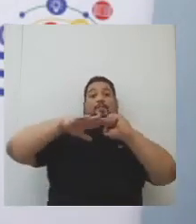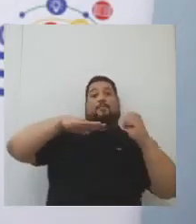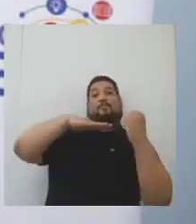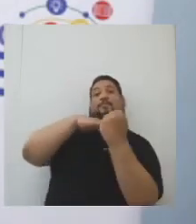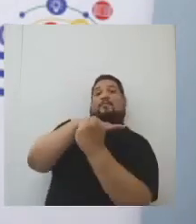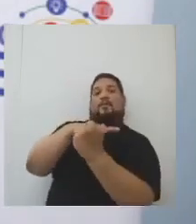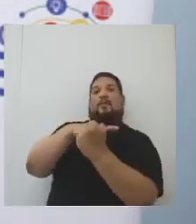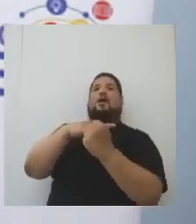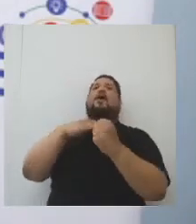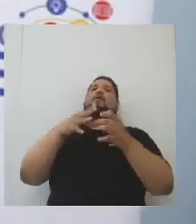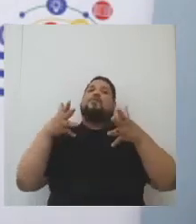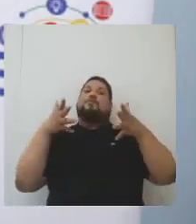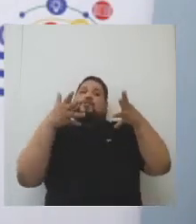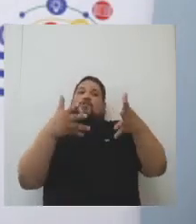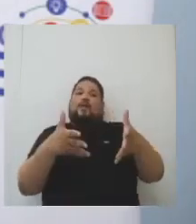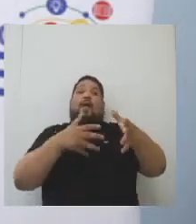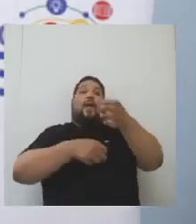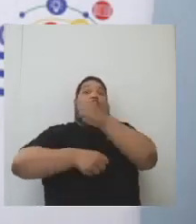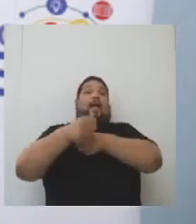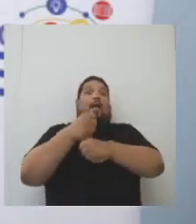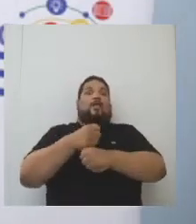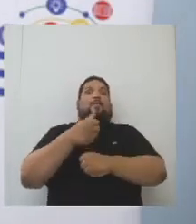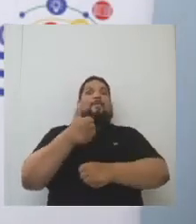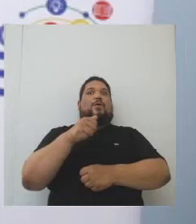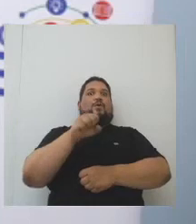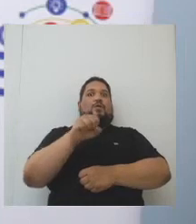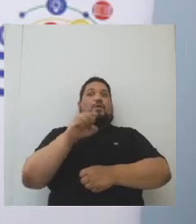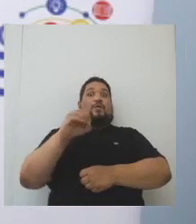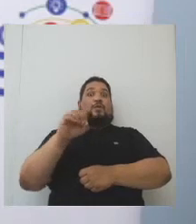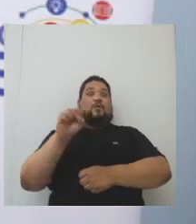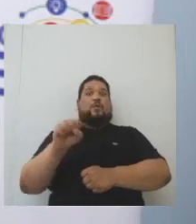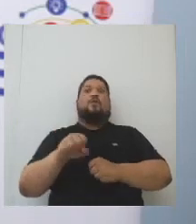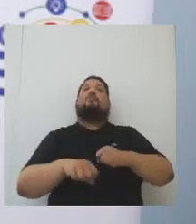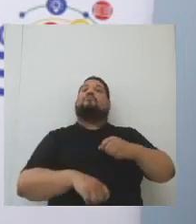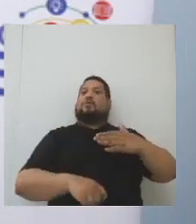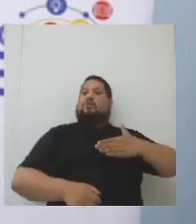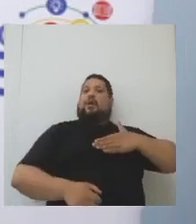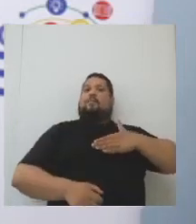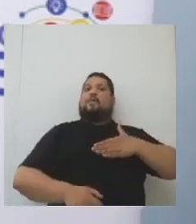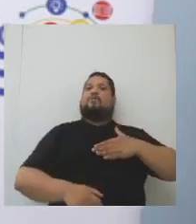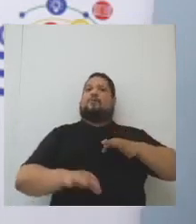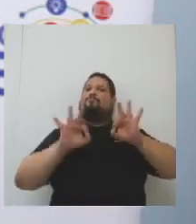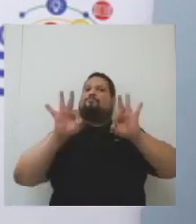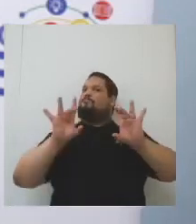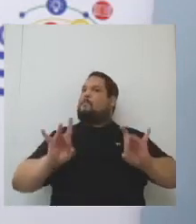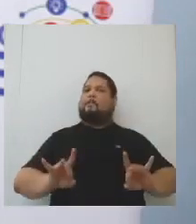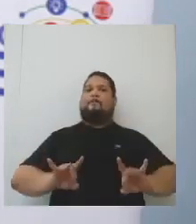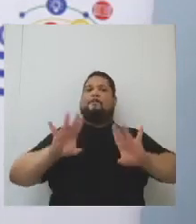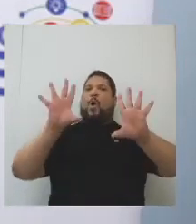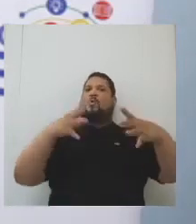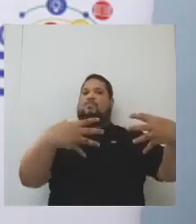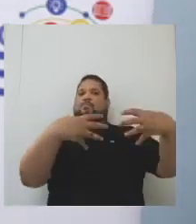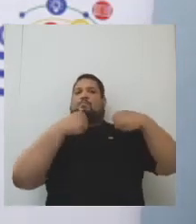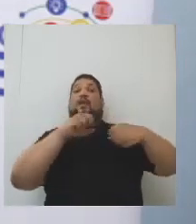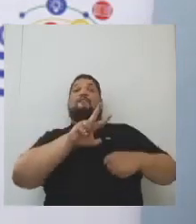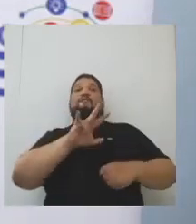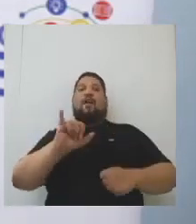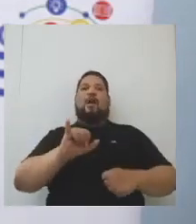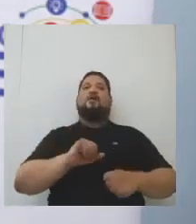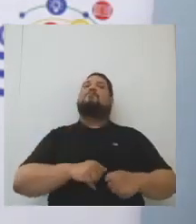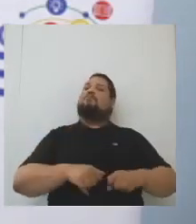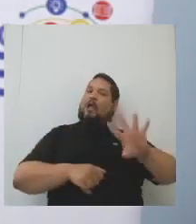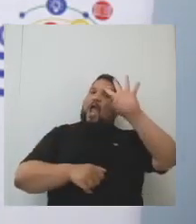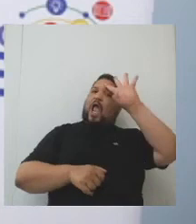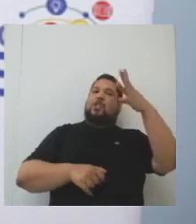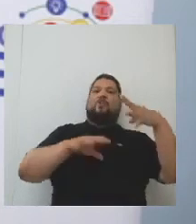continental e ao chegar em 1808, Napoleão cumpre aquilo que ele havia prometido. Então ele decide